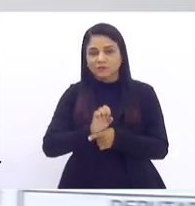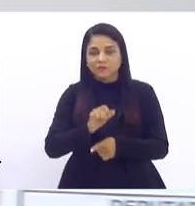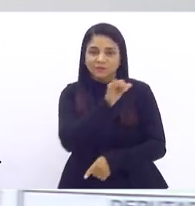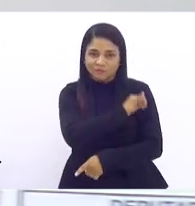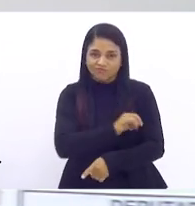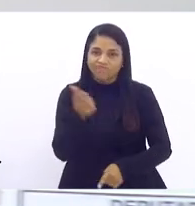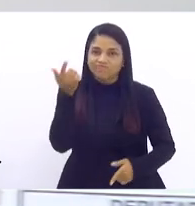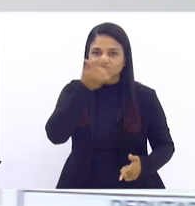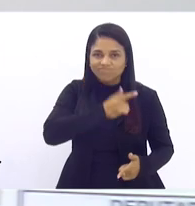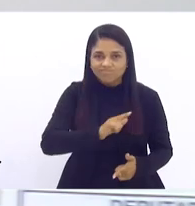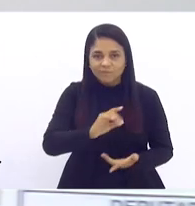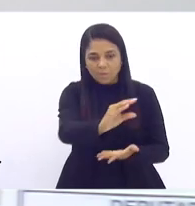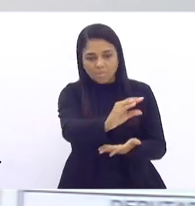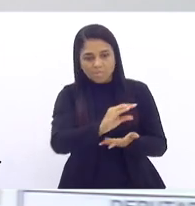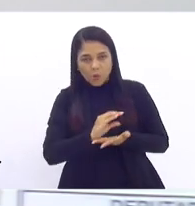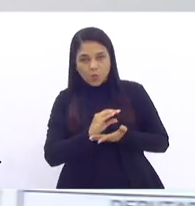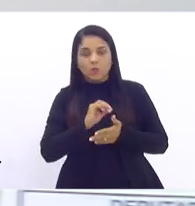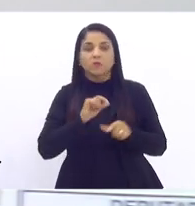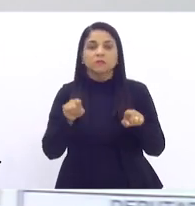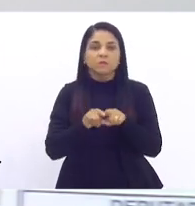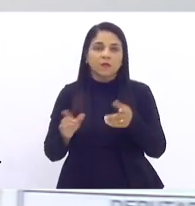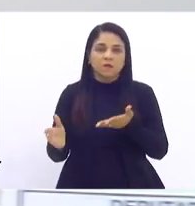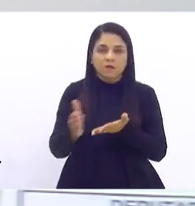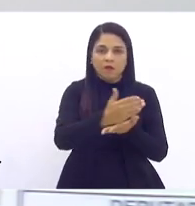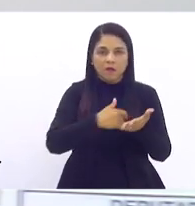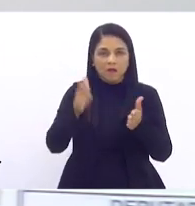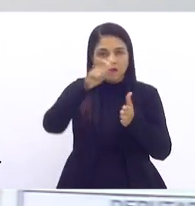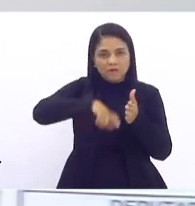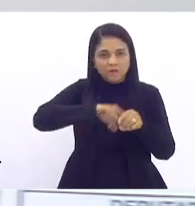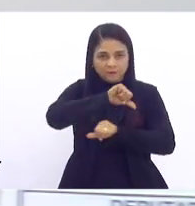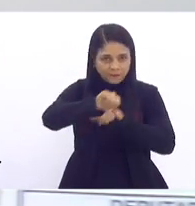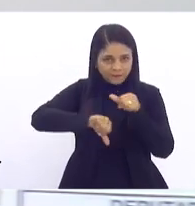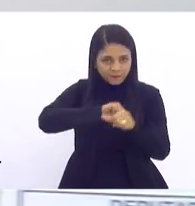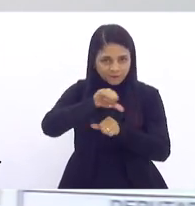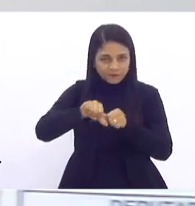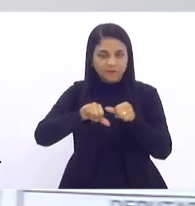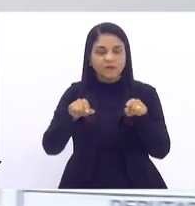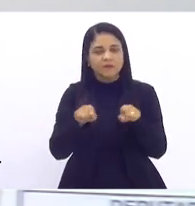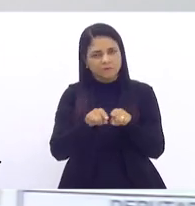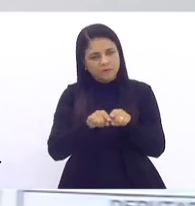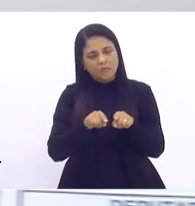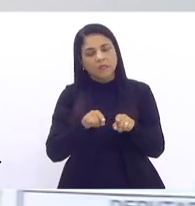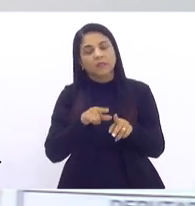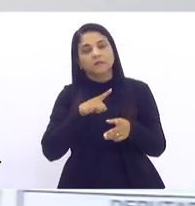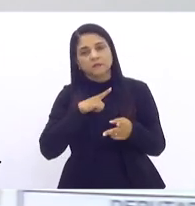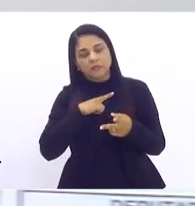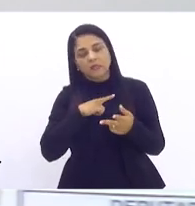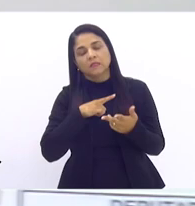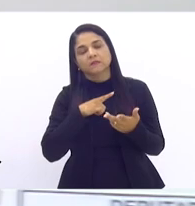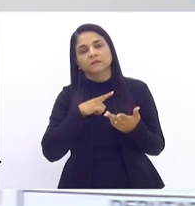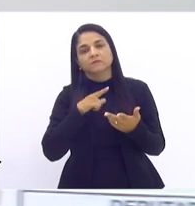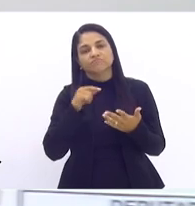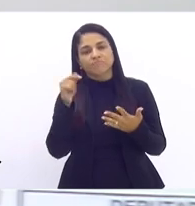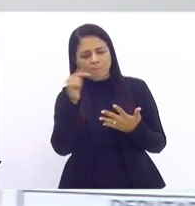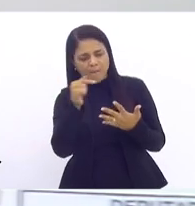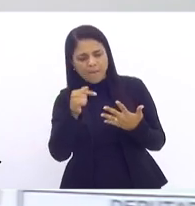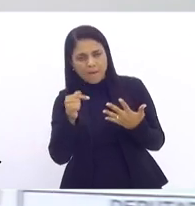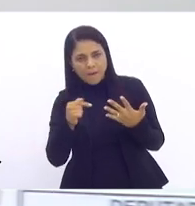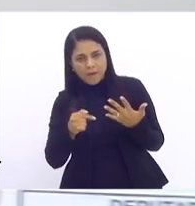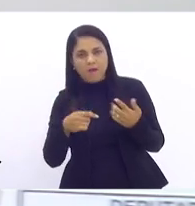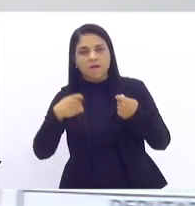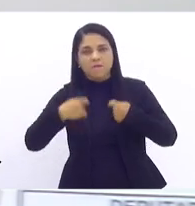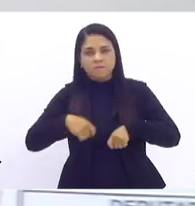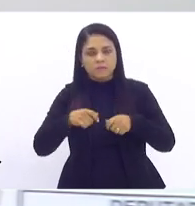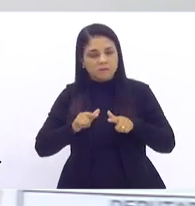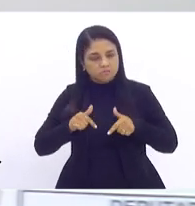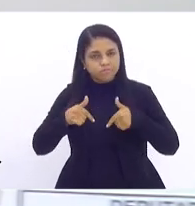também com a reforma tributária no resta dúvida que tem outros pontos também que a reforma tributária precisa ter uma abrangência maior